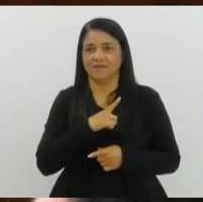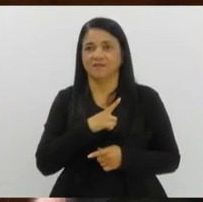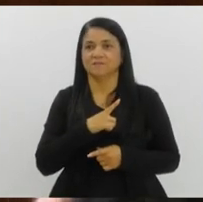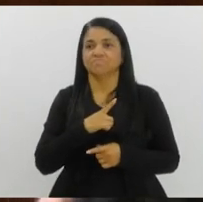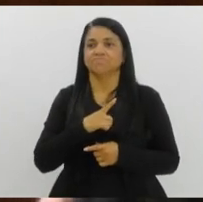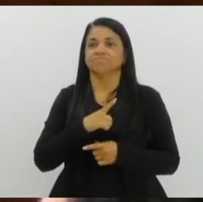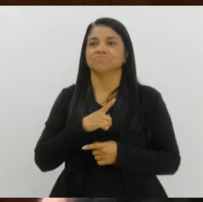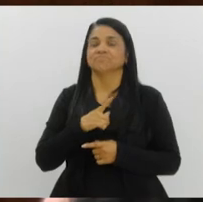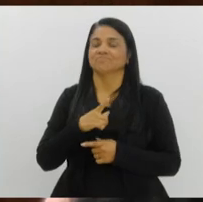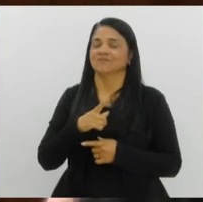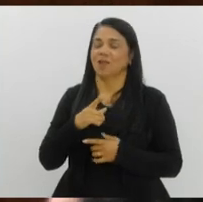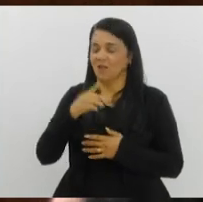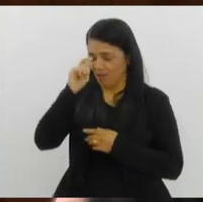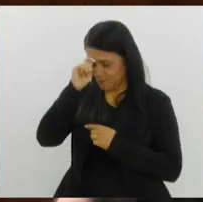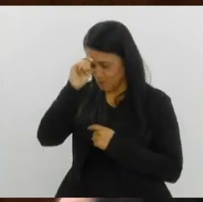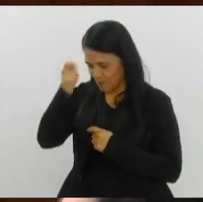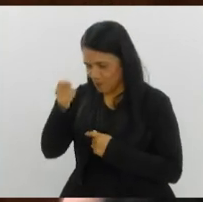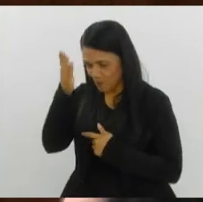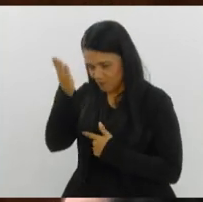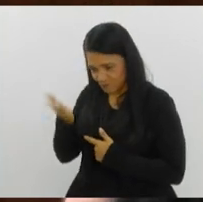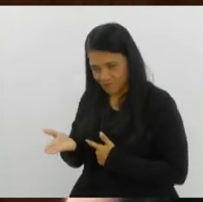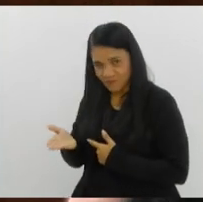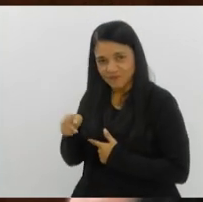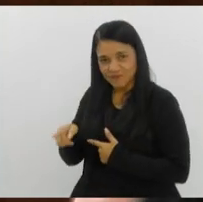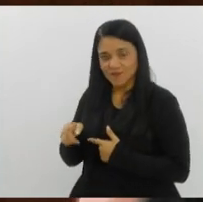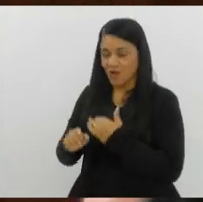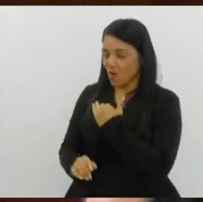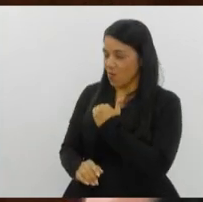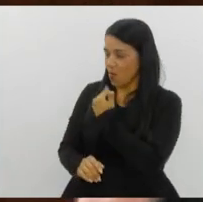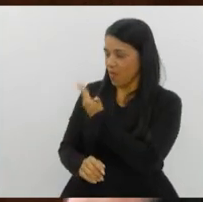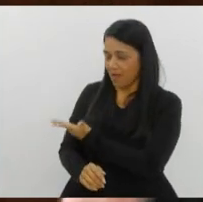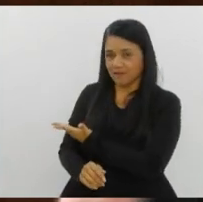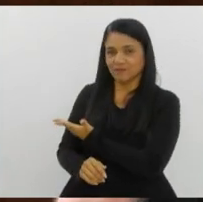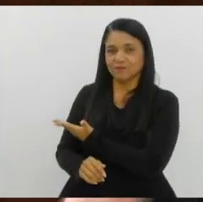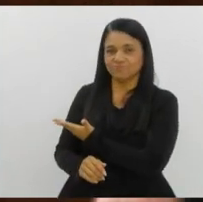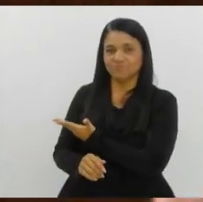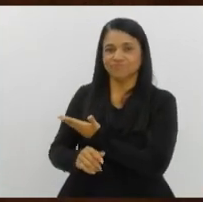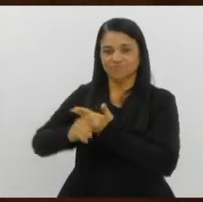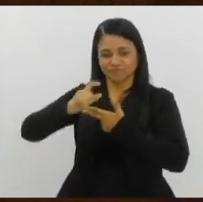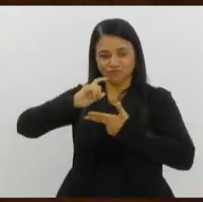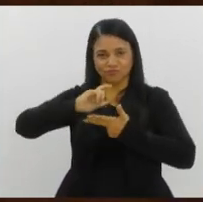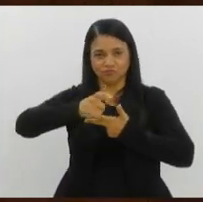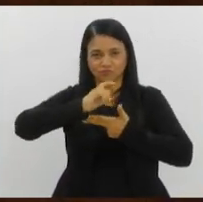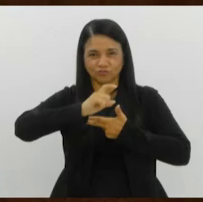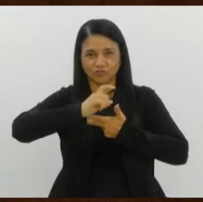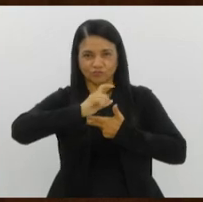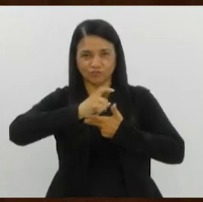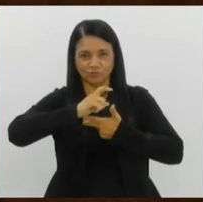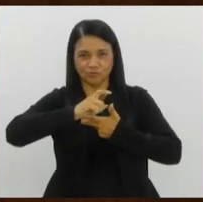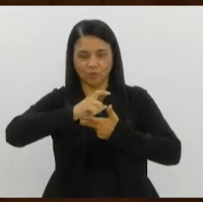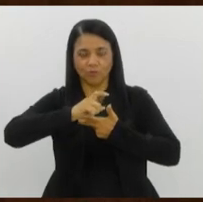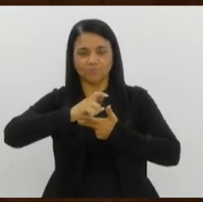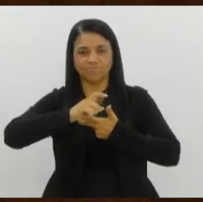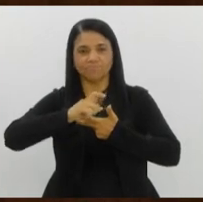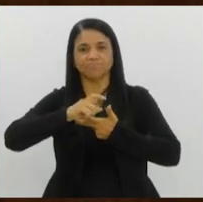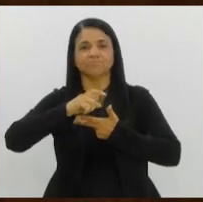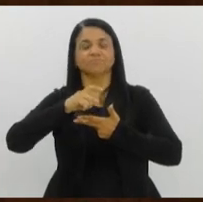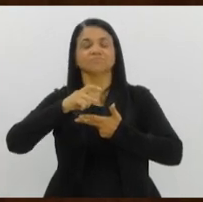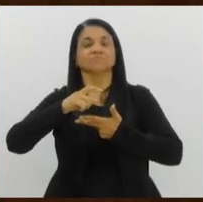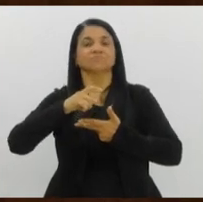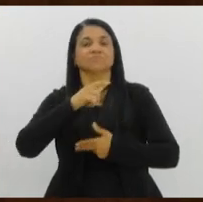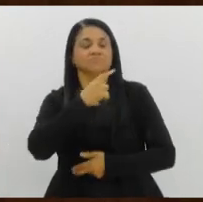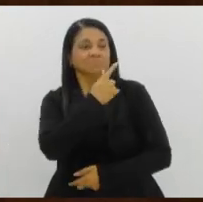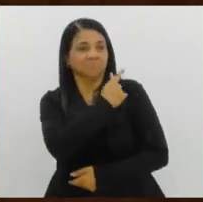Vossa Excelência, por Vossa Excelência estar ao lado do maior gestor que o Rio de Janeiro tem e